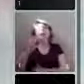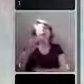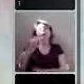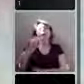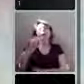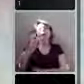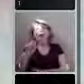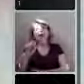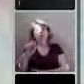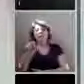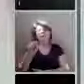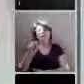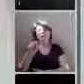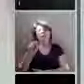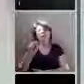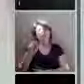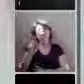é o autor.